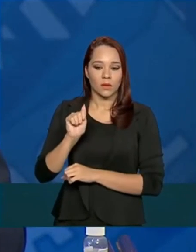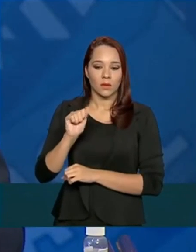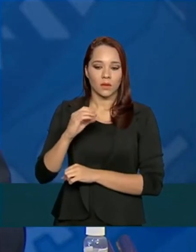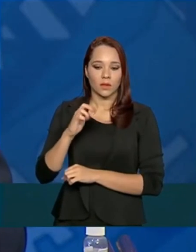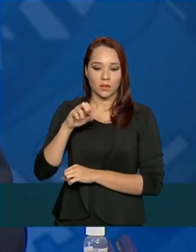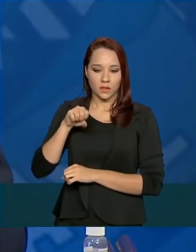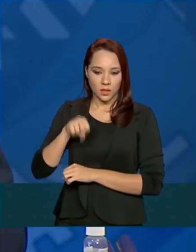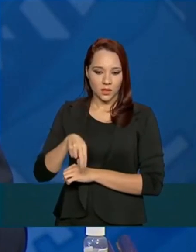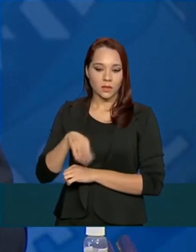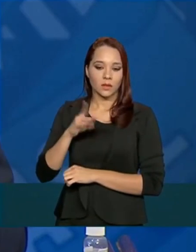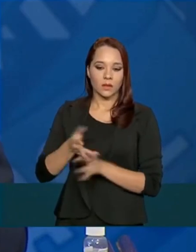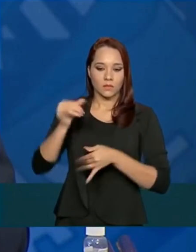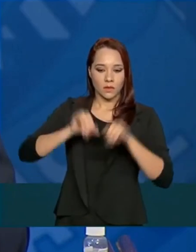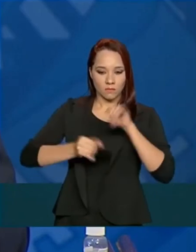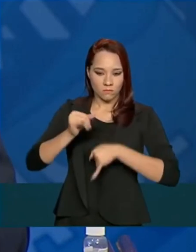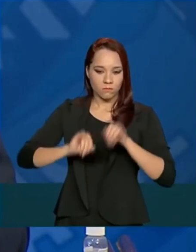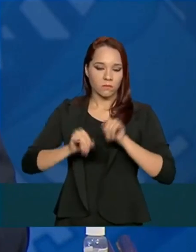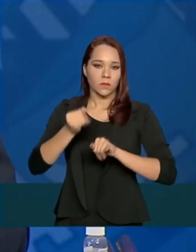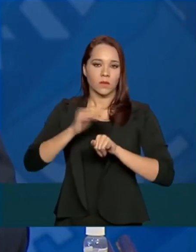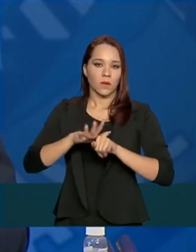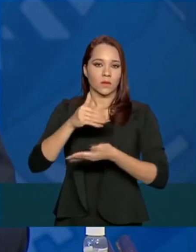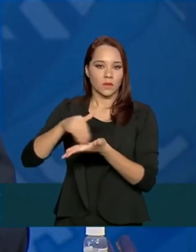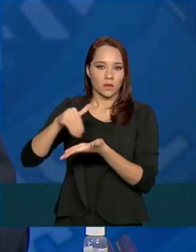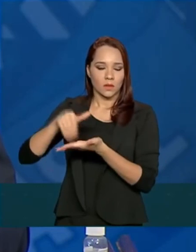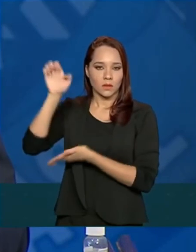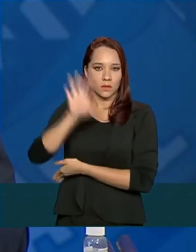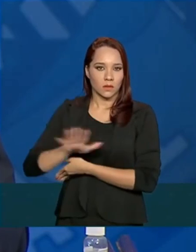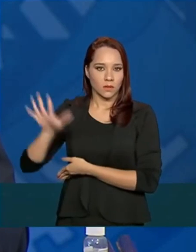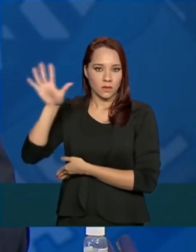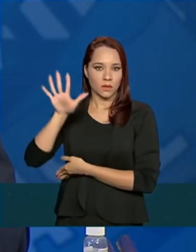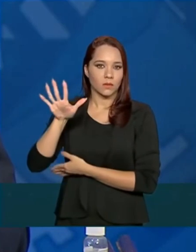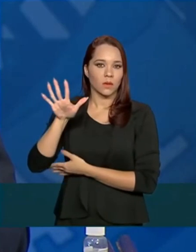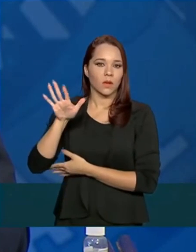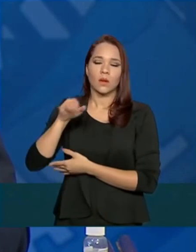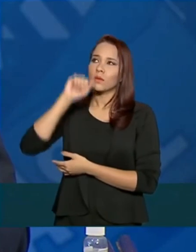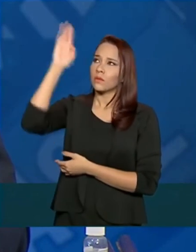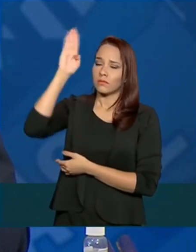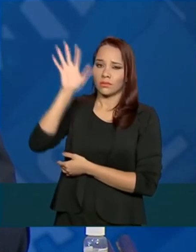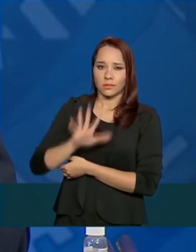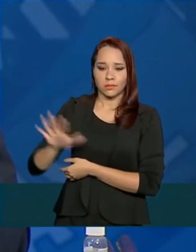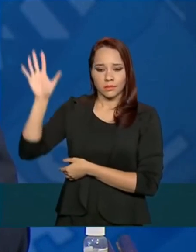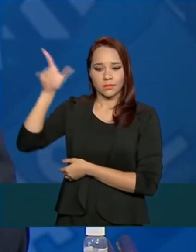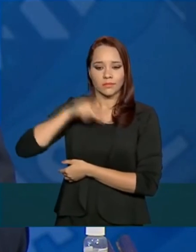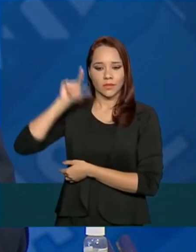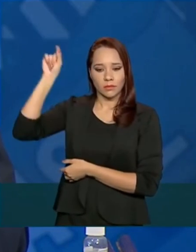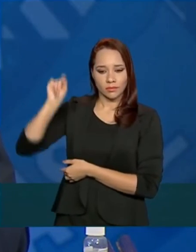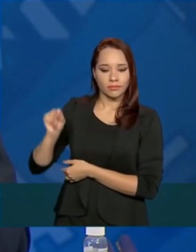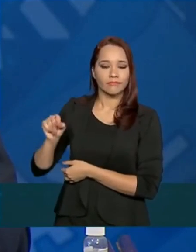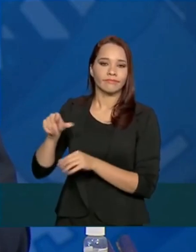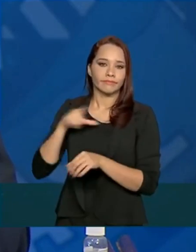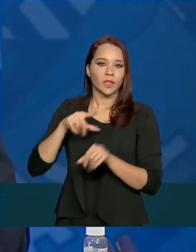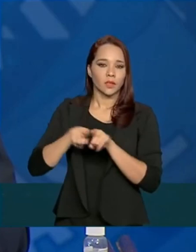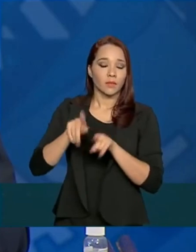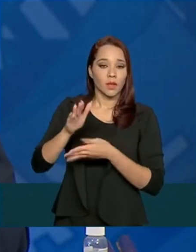né, nos laboratórios das secretarias estaduais espalhados pelo país inteiro, nós temos também